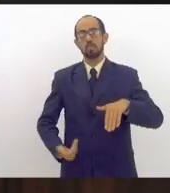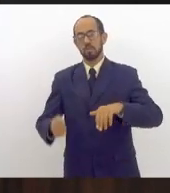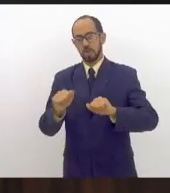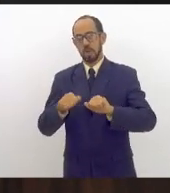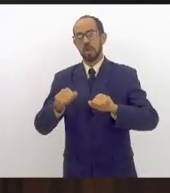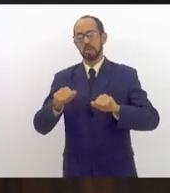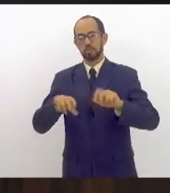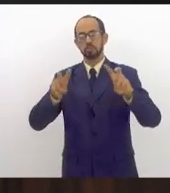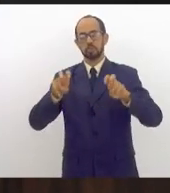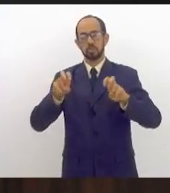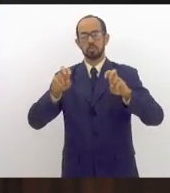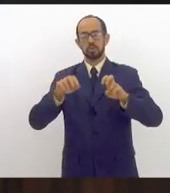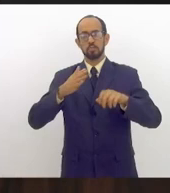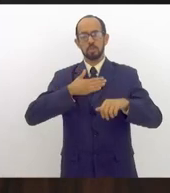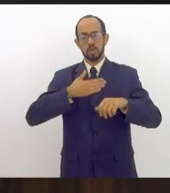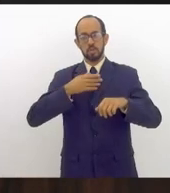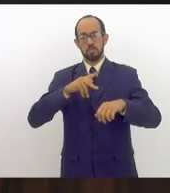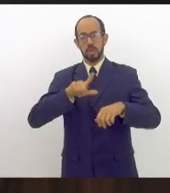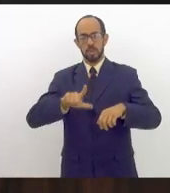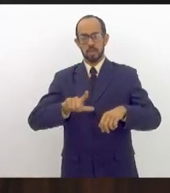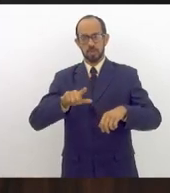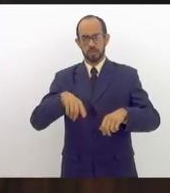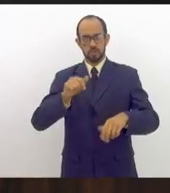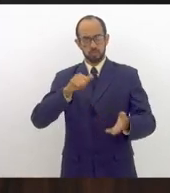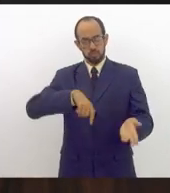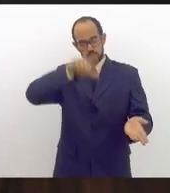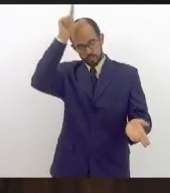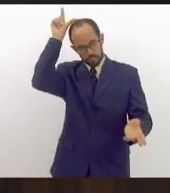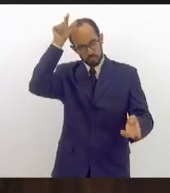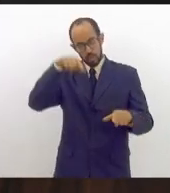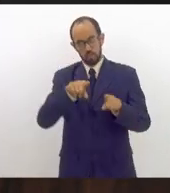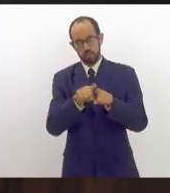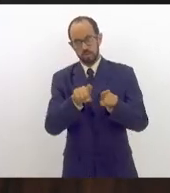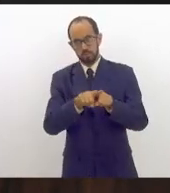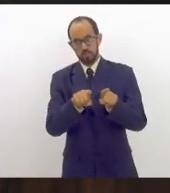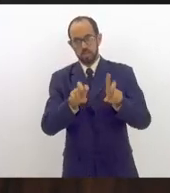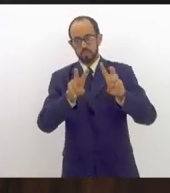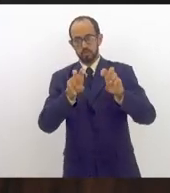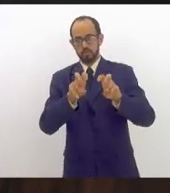ao projeto de minha autoria, ao deputado Luiz Paulo, em relação